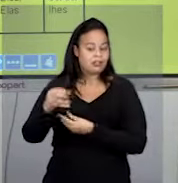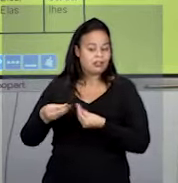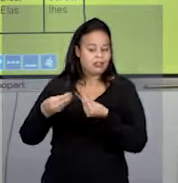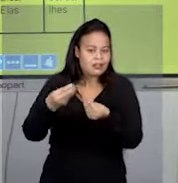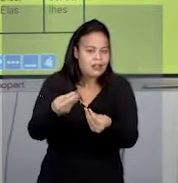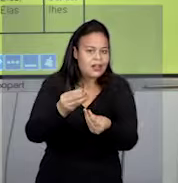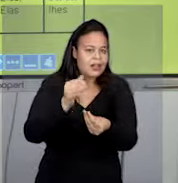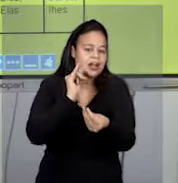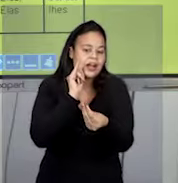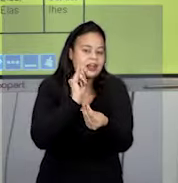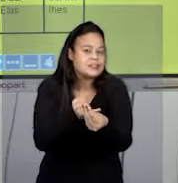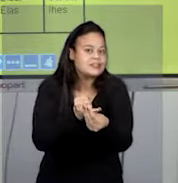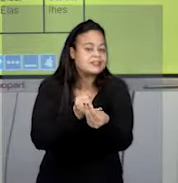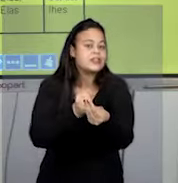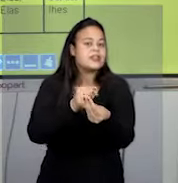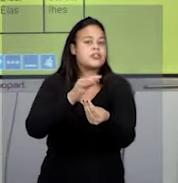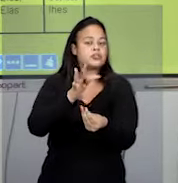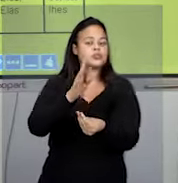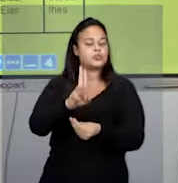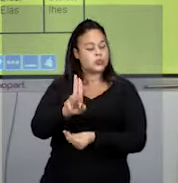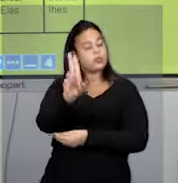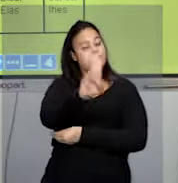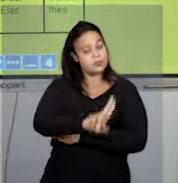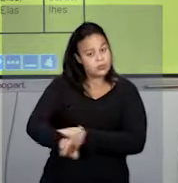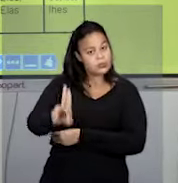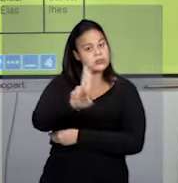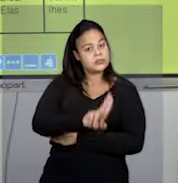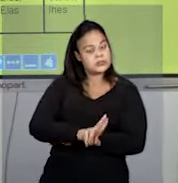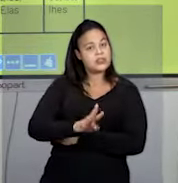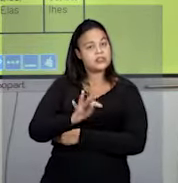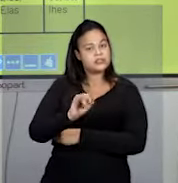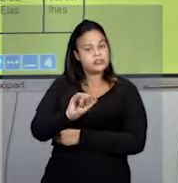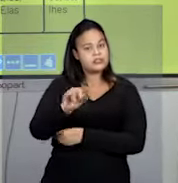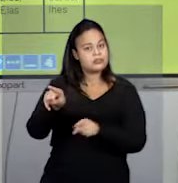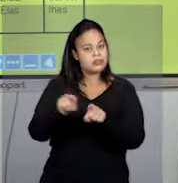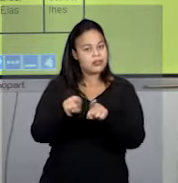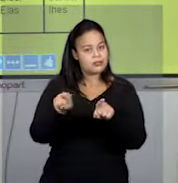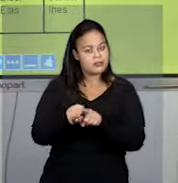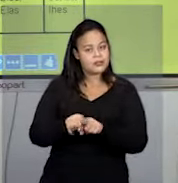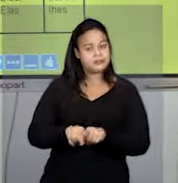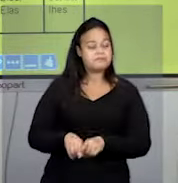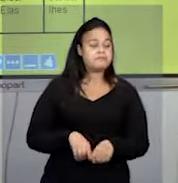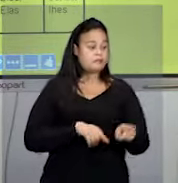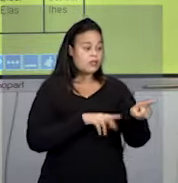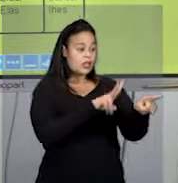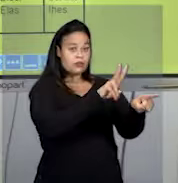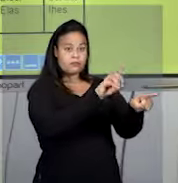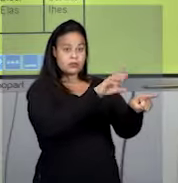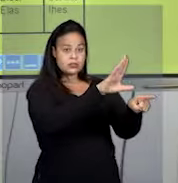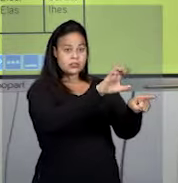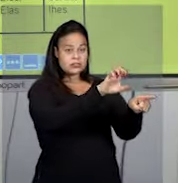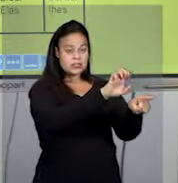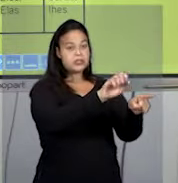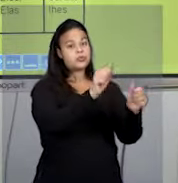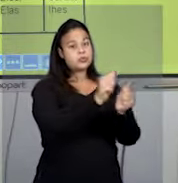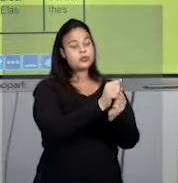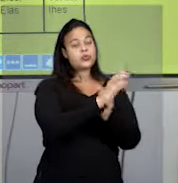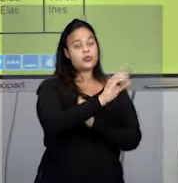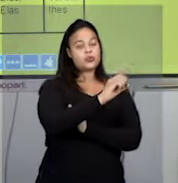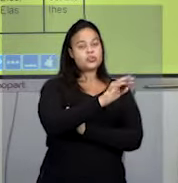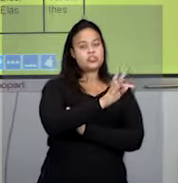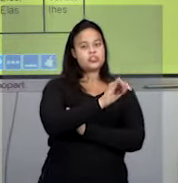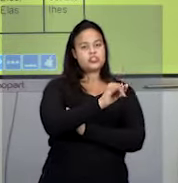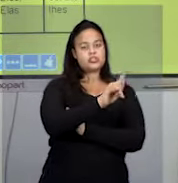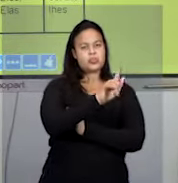Ele é do tu, mas a gente usa, né? O você, contigo, quase que a gente não usa, né? O